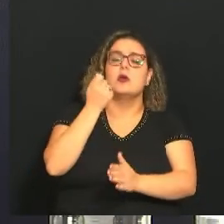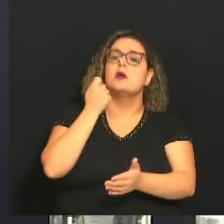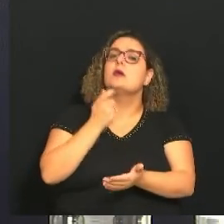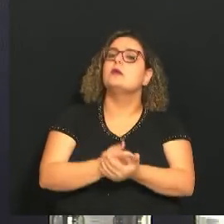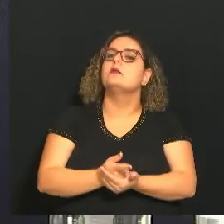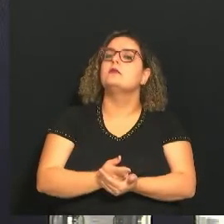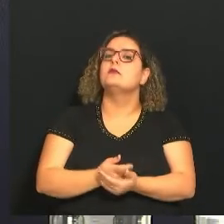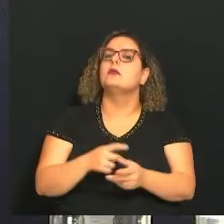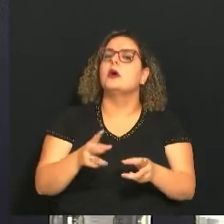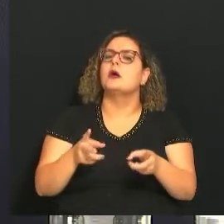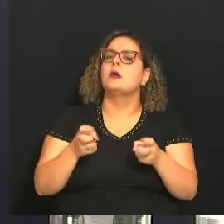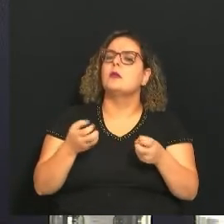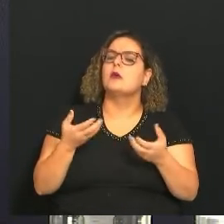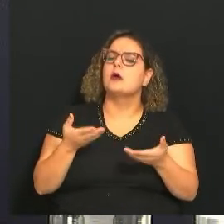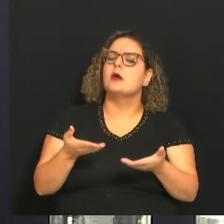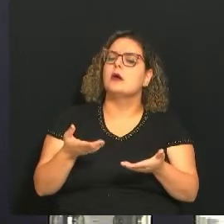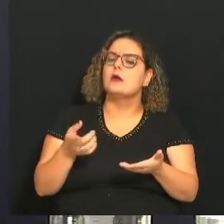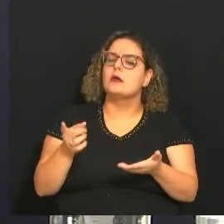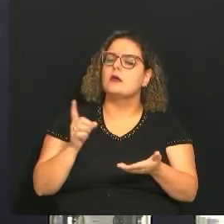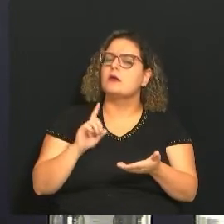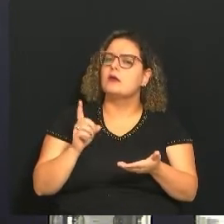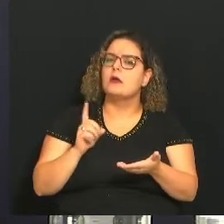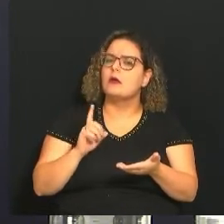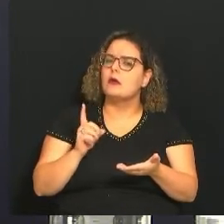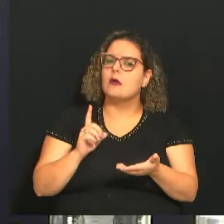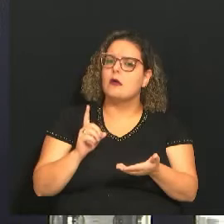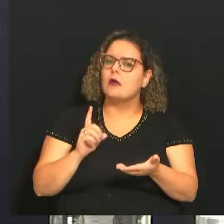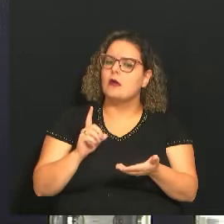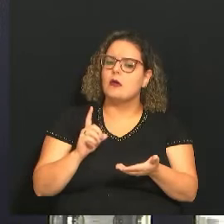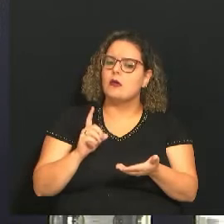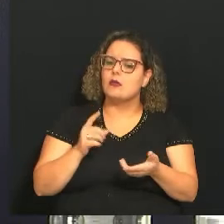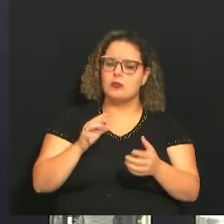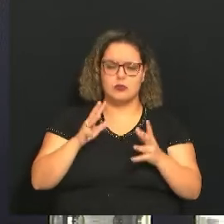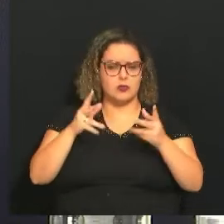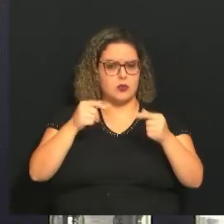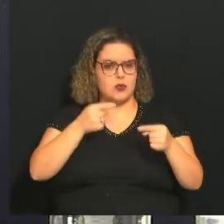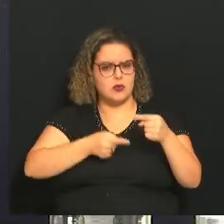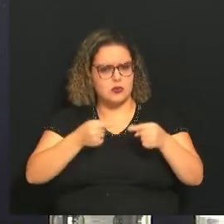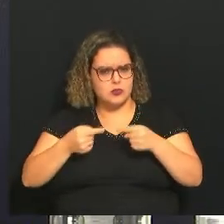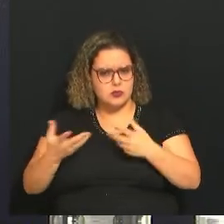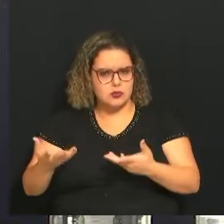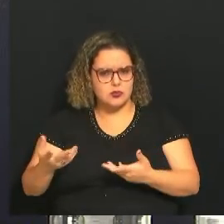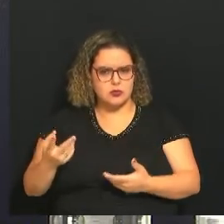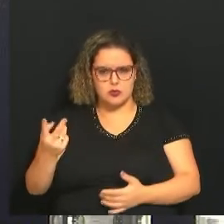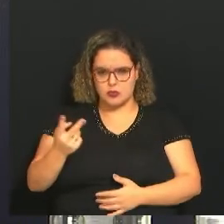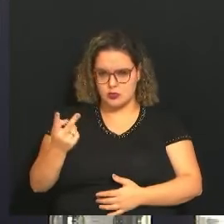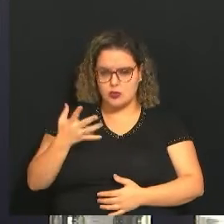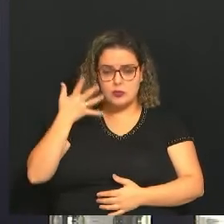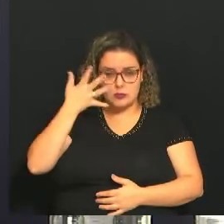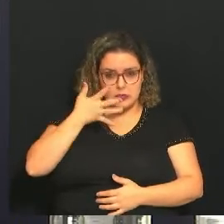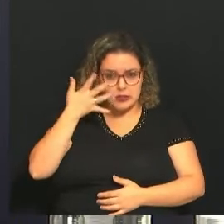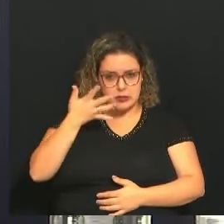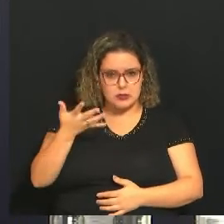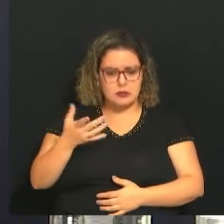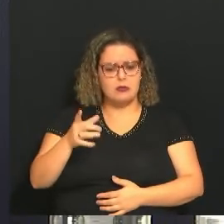não, né? A partir de todos esses elementos discutidos aqui pela Fernanda, pelo Pio, a situação financeira